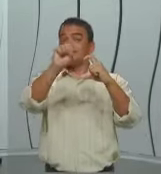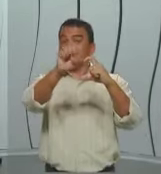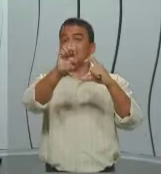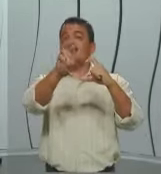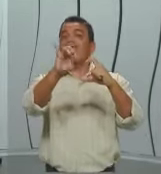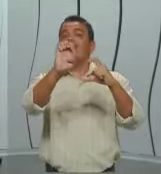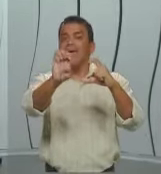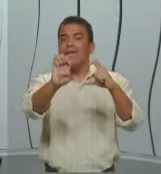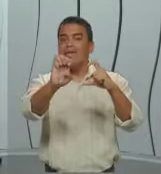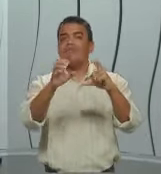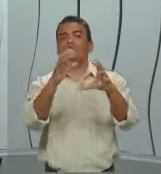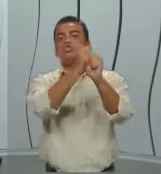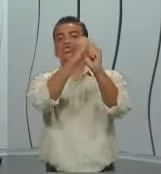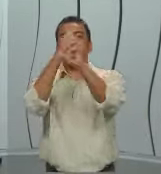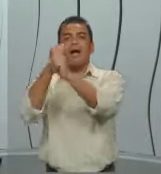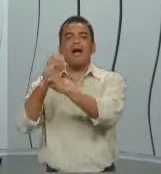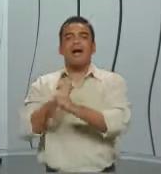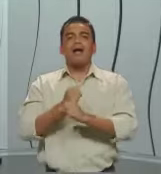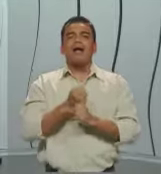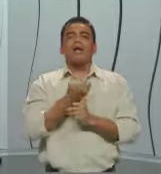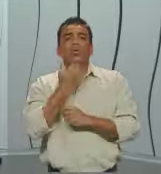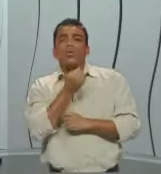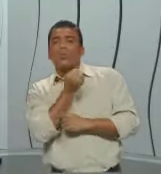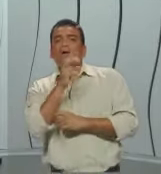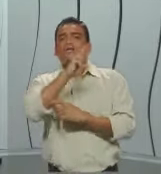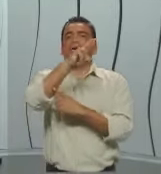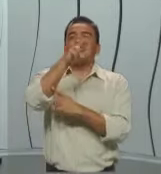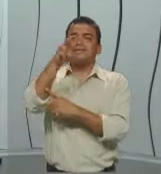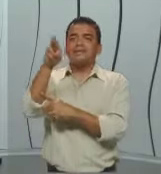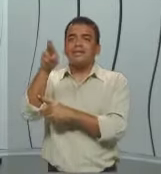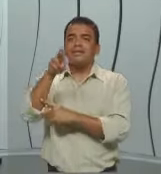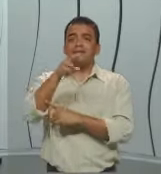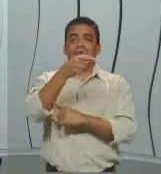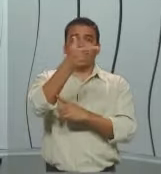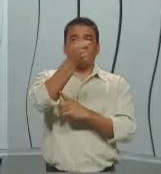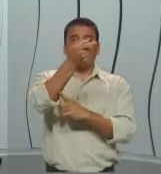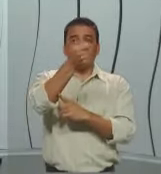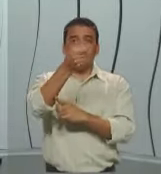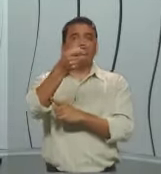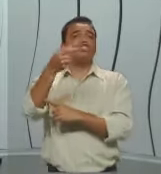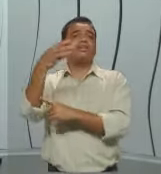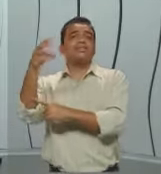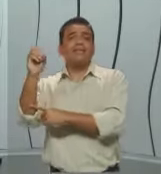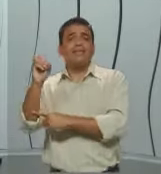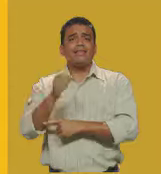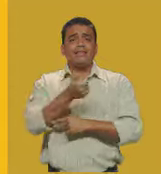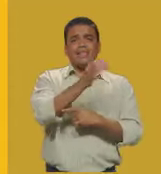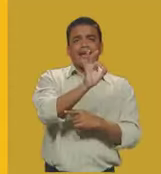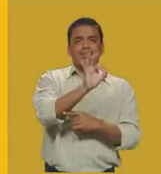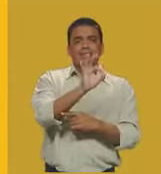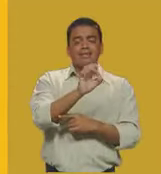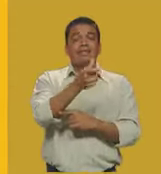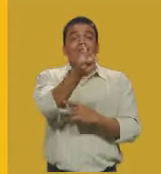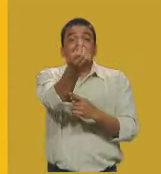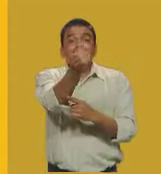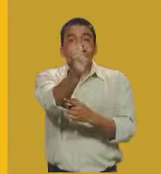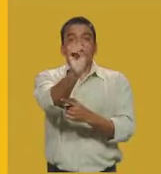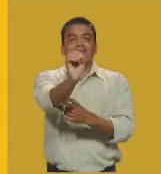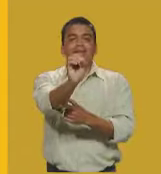isso como? Somando as resistências. Então, vai ser 20 mais 30 mais 10, que vai dar